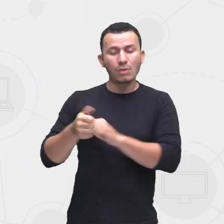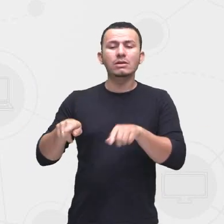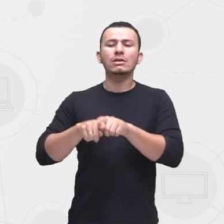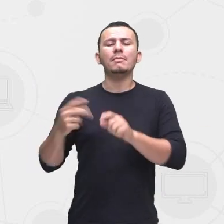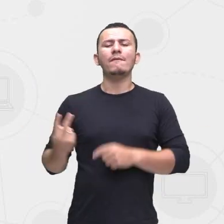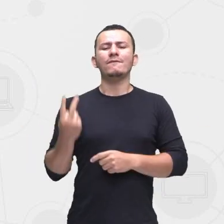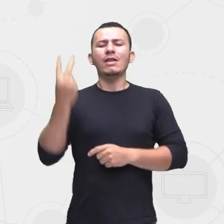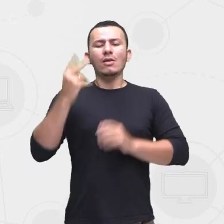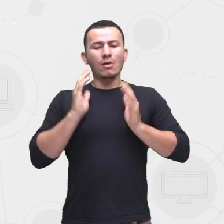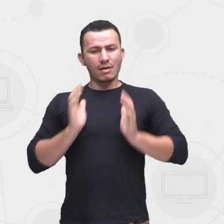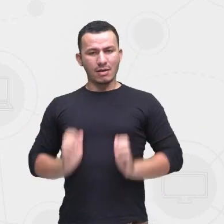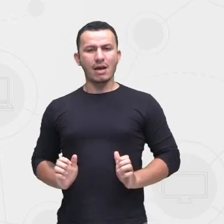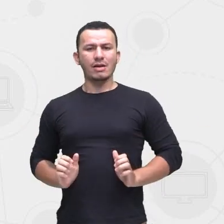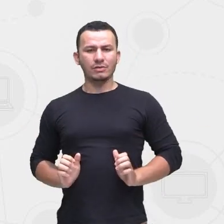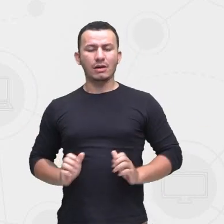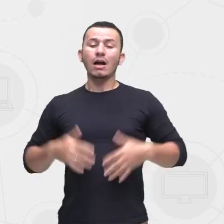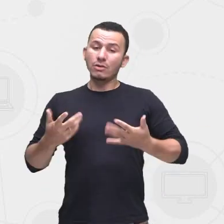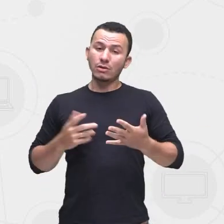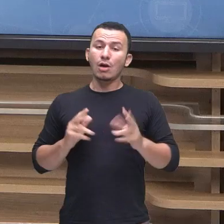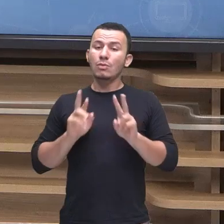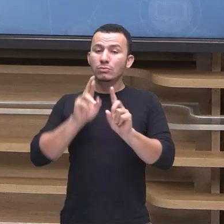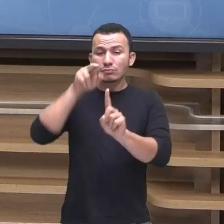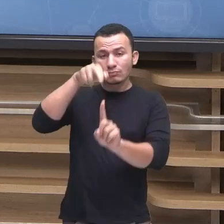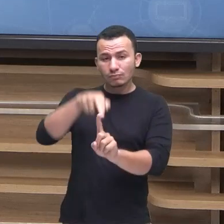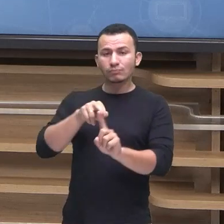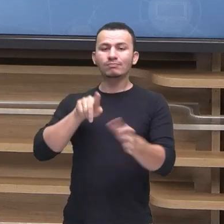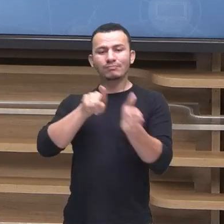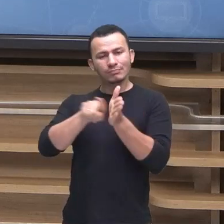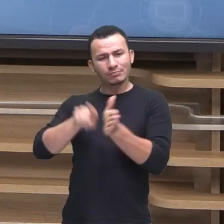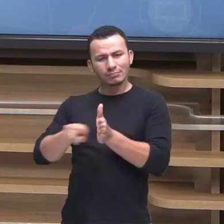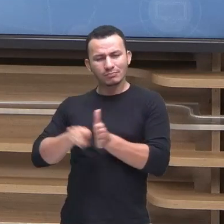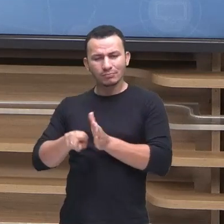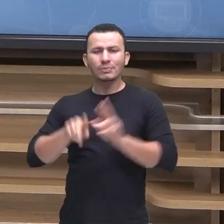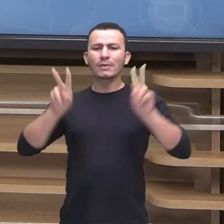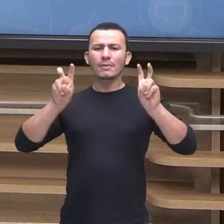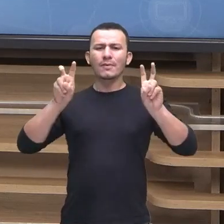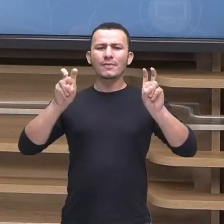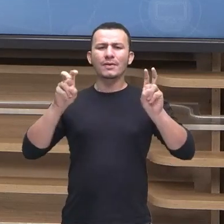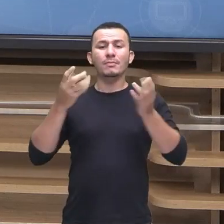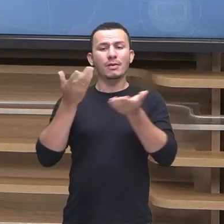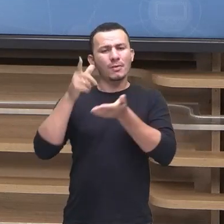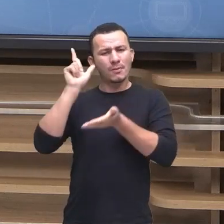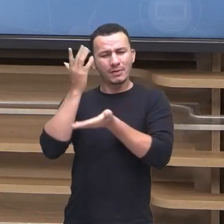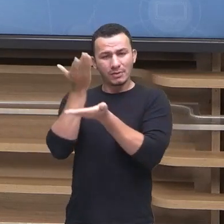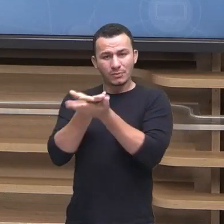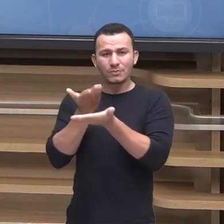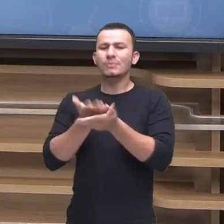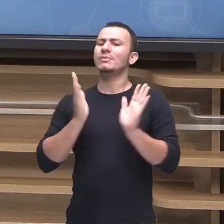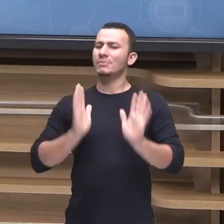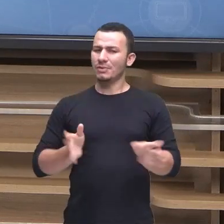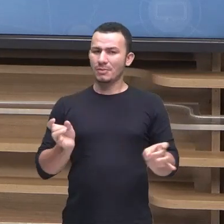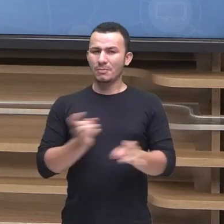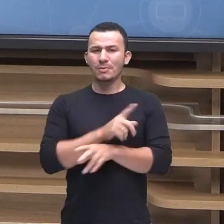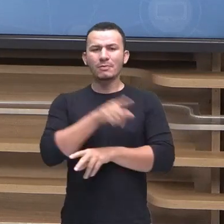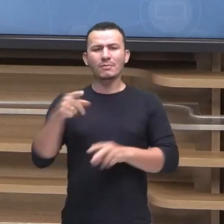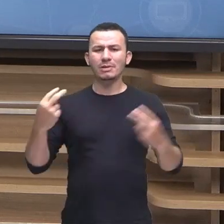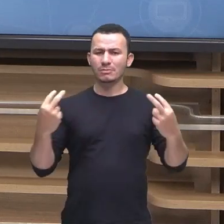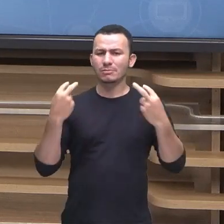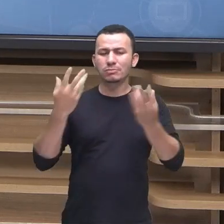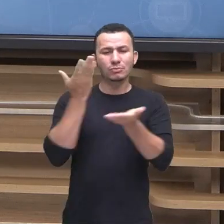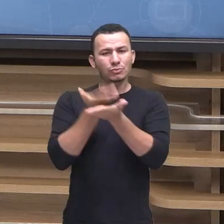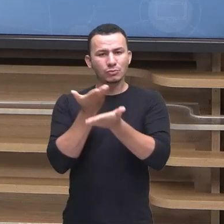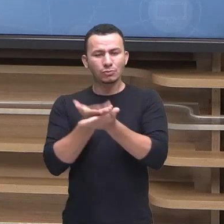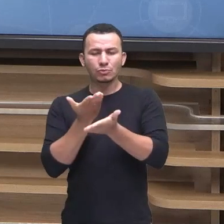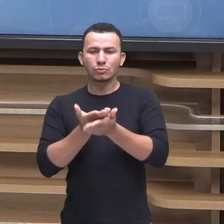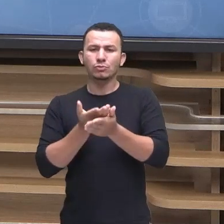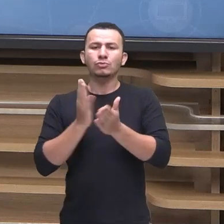e éticas. Então, as questões referentes a esse tema, que foi o nosso tema de aula de ontem, não é mesmo? Quem acompanhou aí a gente, leu o